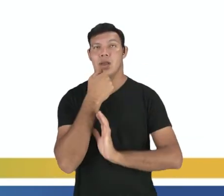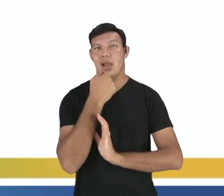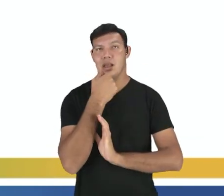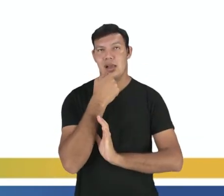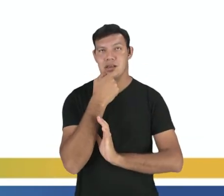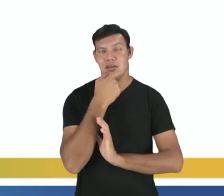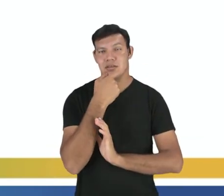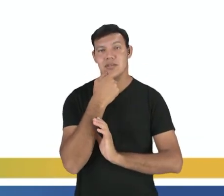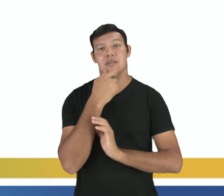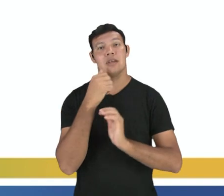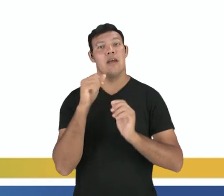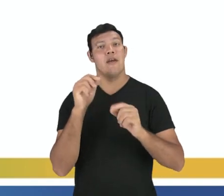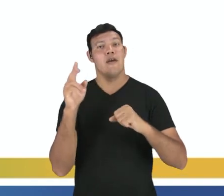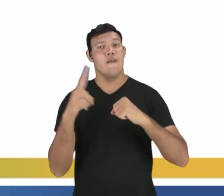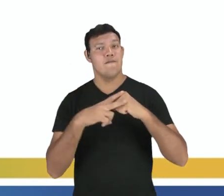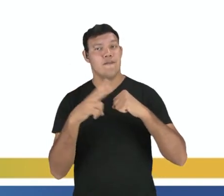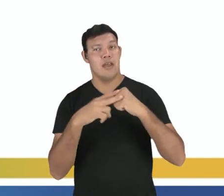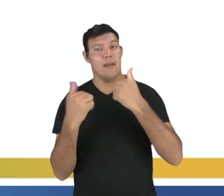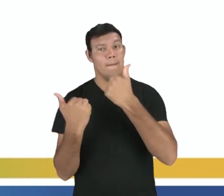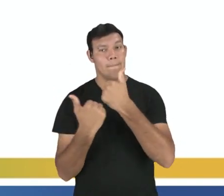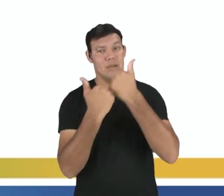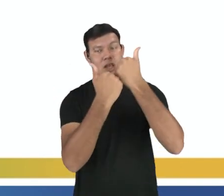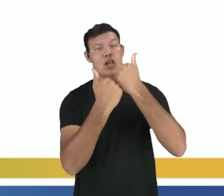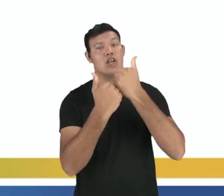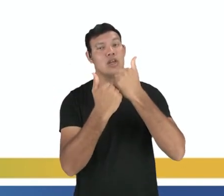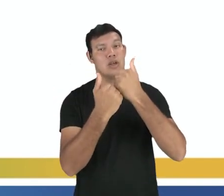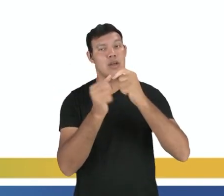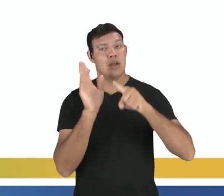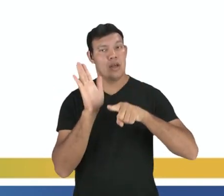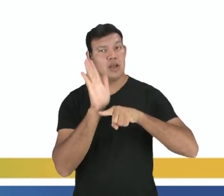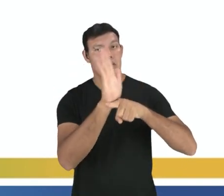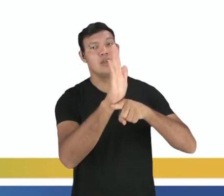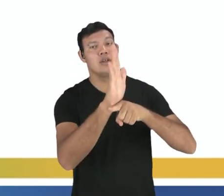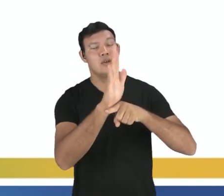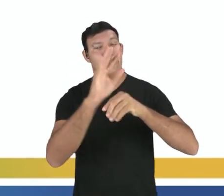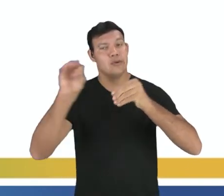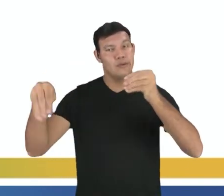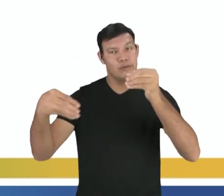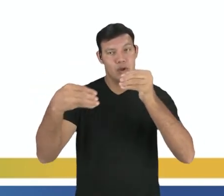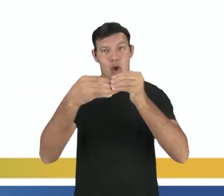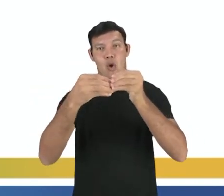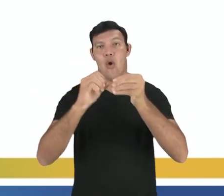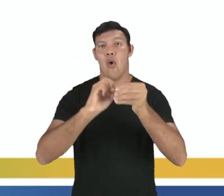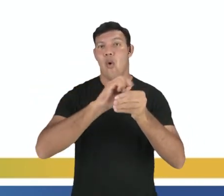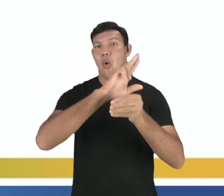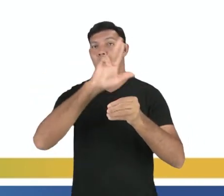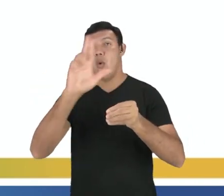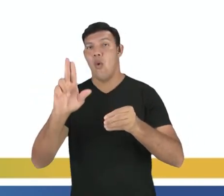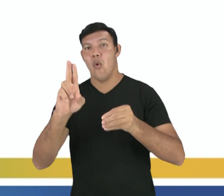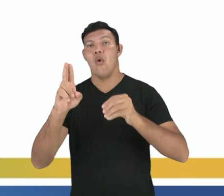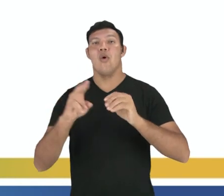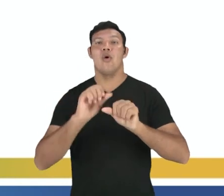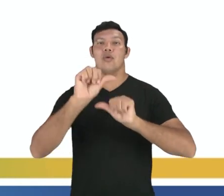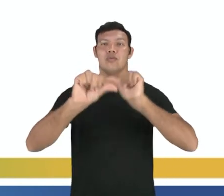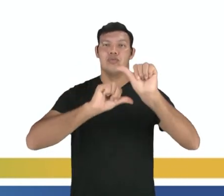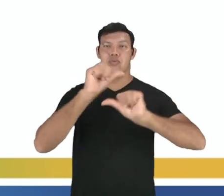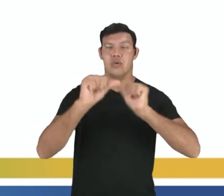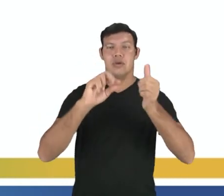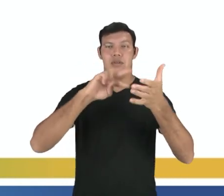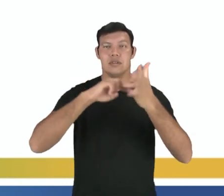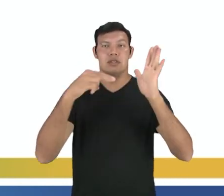são verbos auxiliares, utilizados para complementar ou mudar o sentido dos